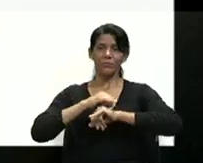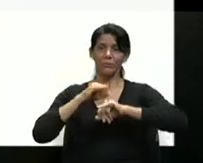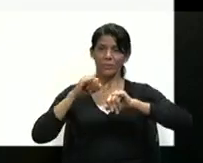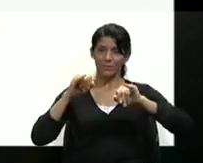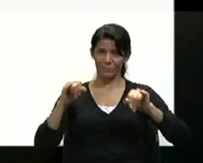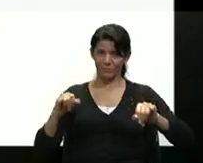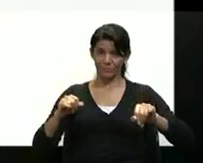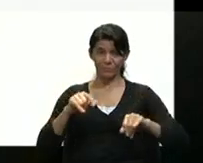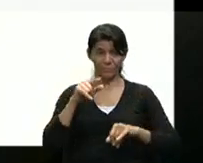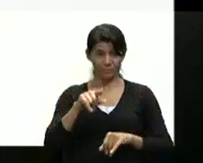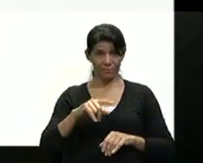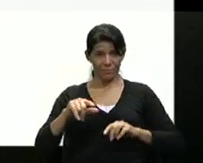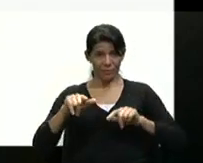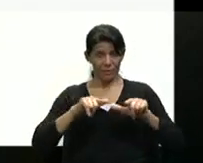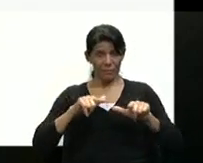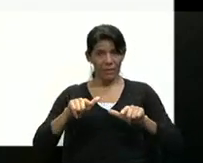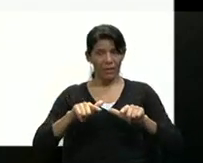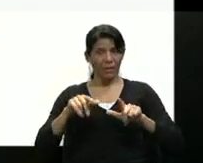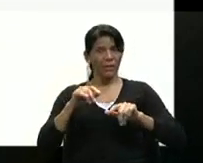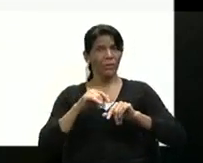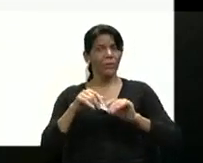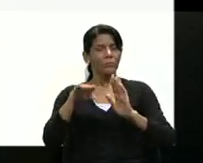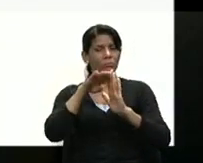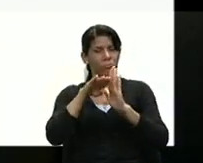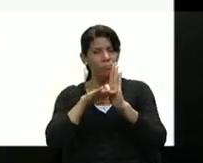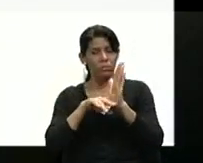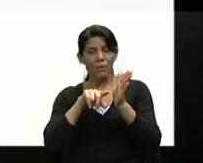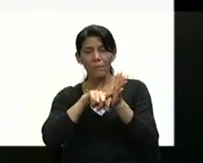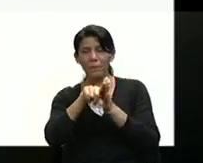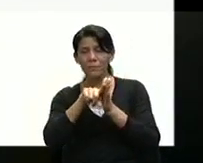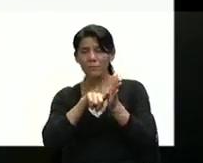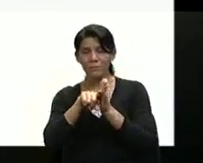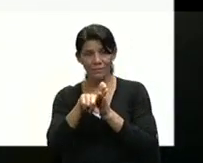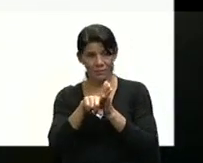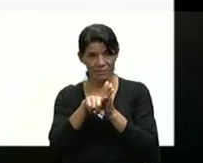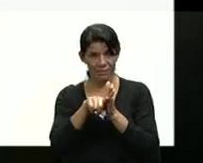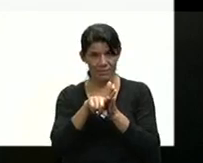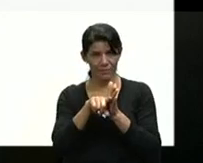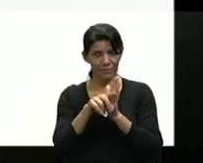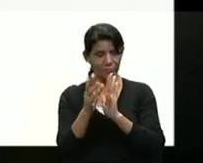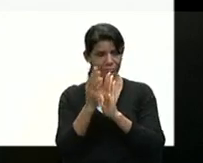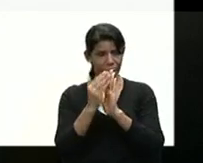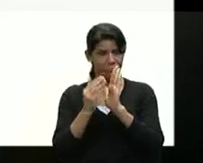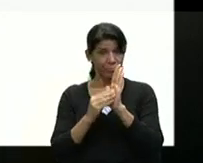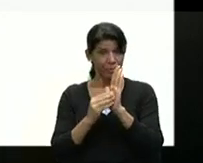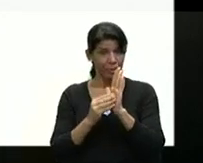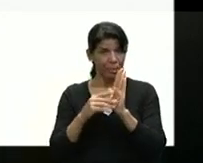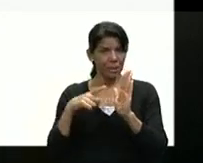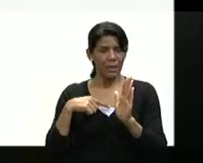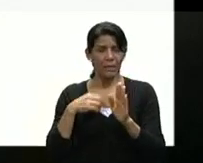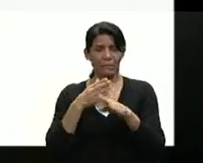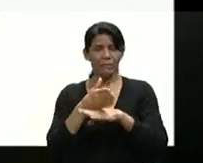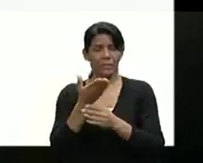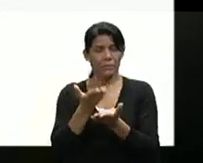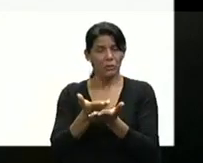informações. Ela vai trabalhar com dados. Esses dados vão vir através de